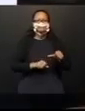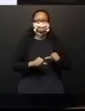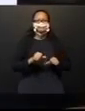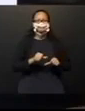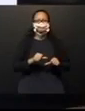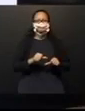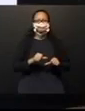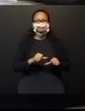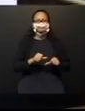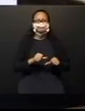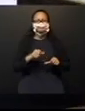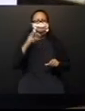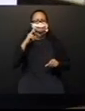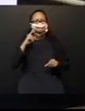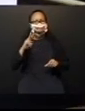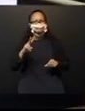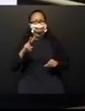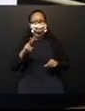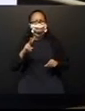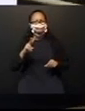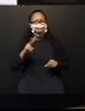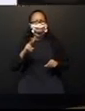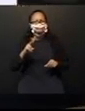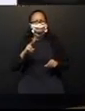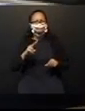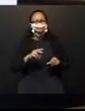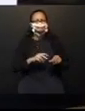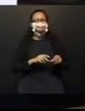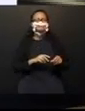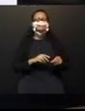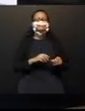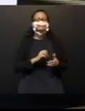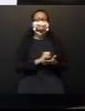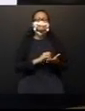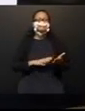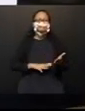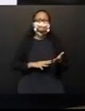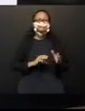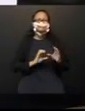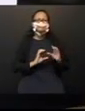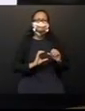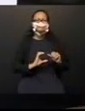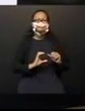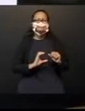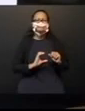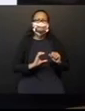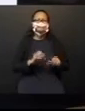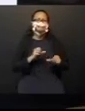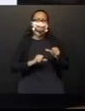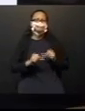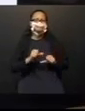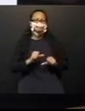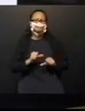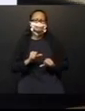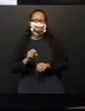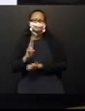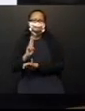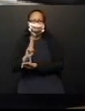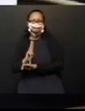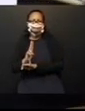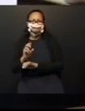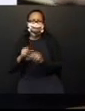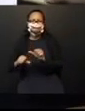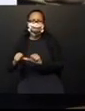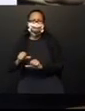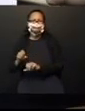item C, por último, né? Trocamos as unidades, trocamos as dezenas. Por último,